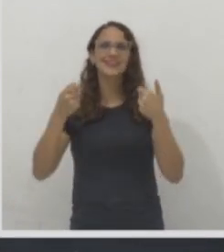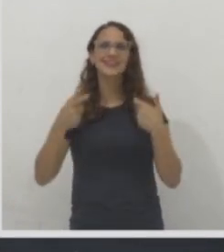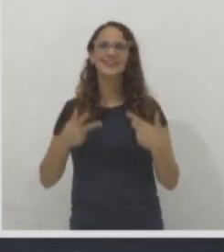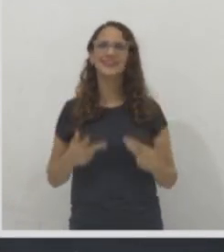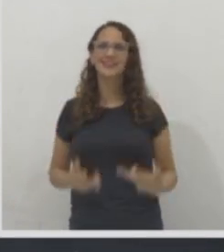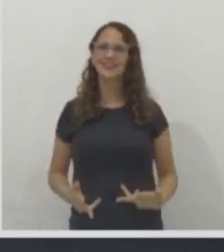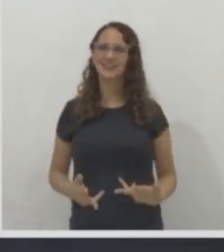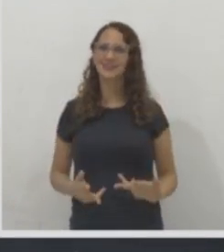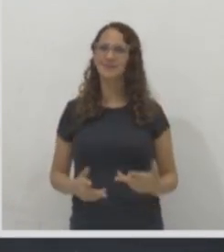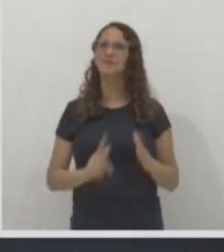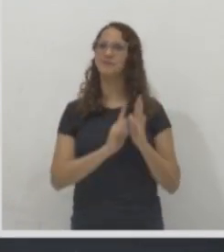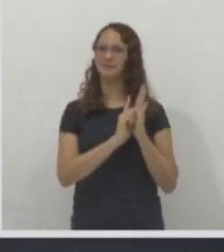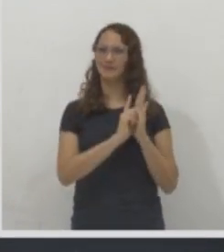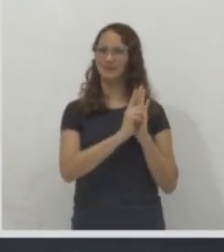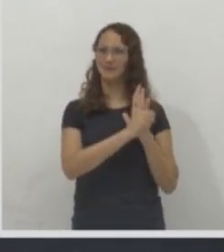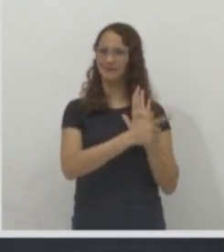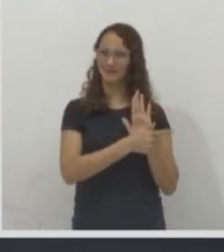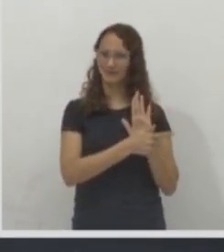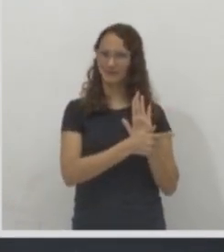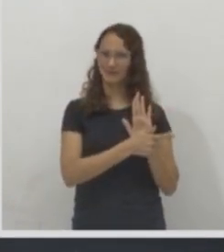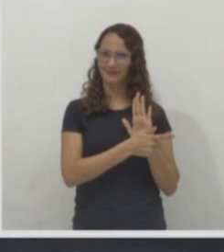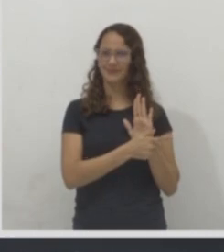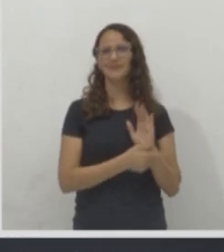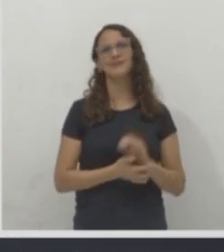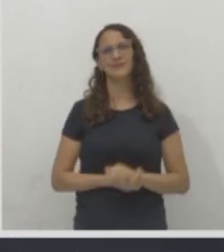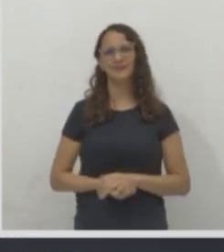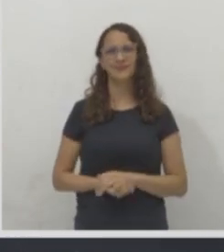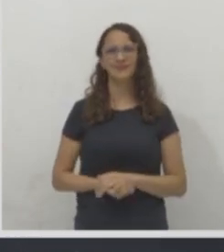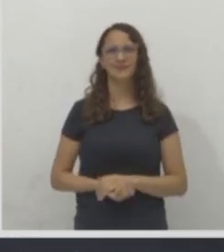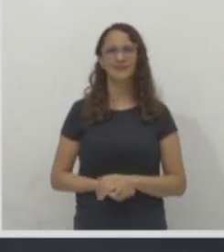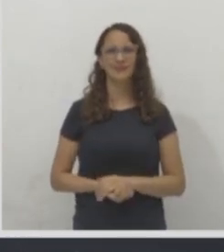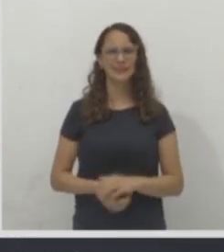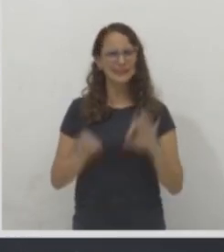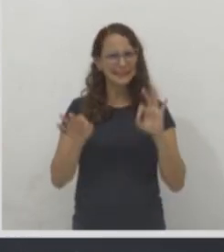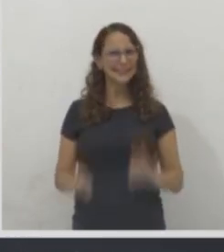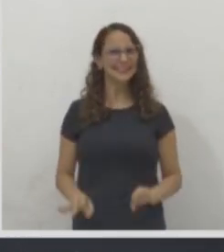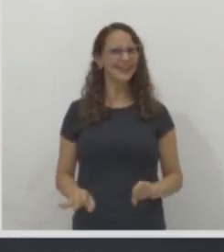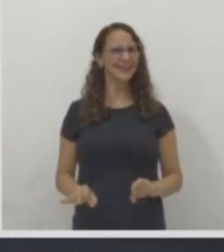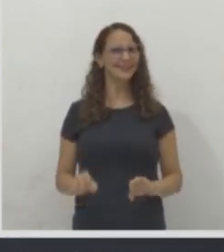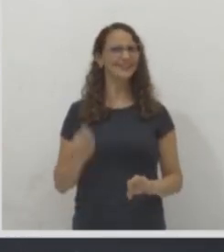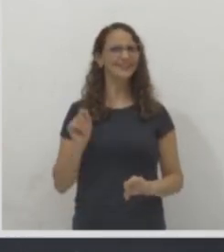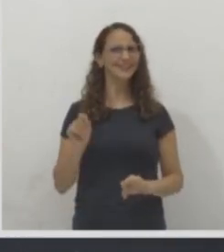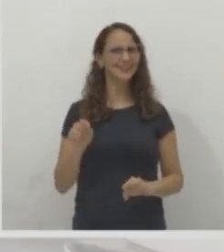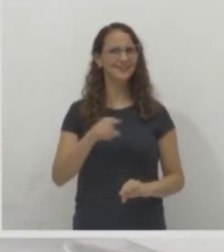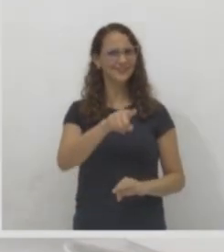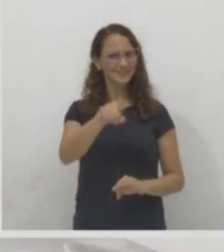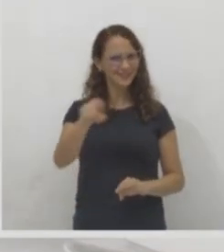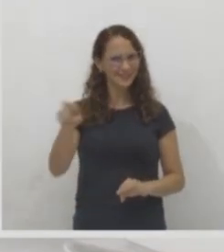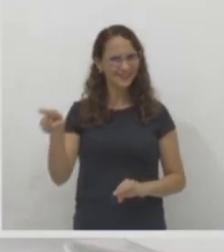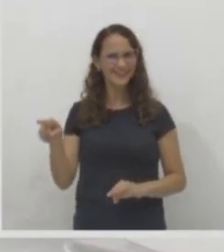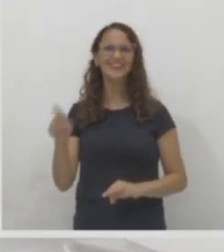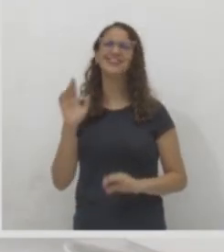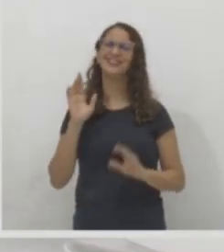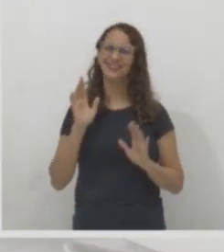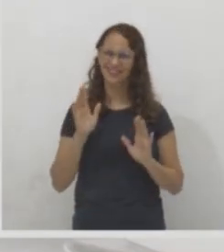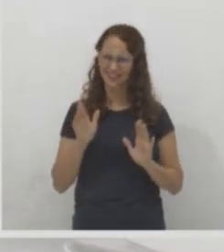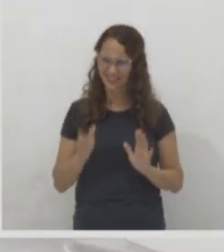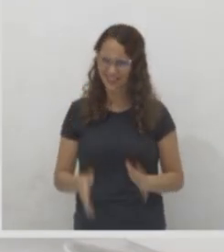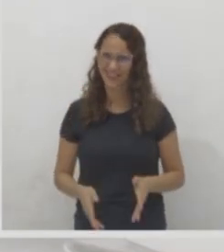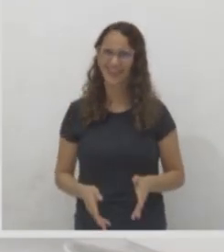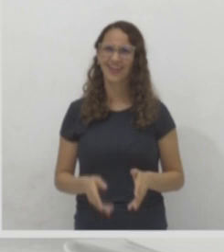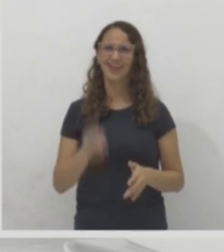do gênero. Eu tenho certeza que todos vocês já